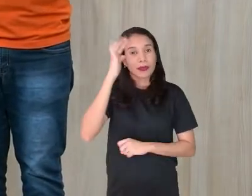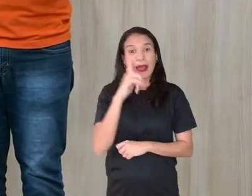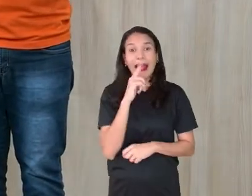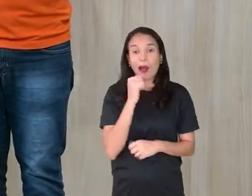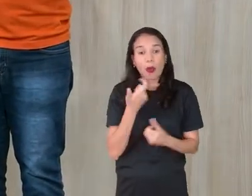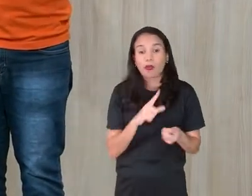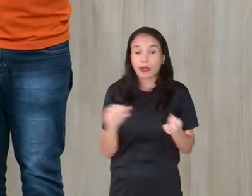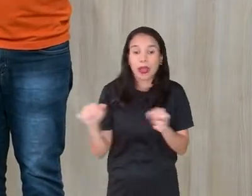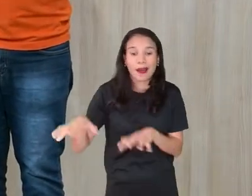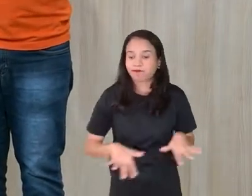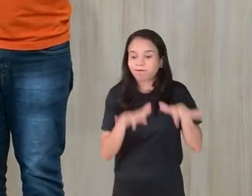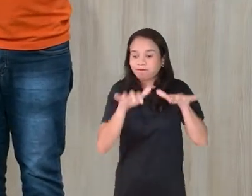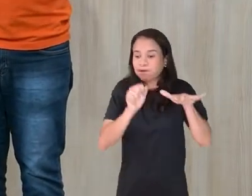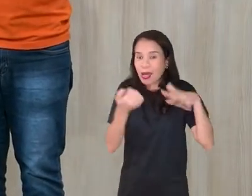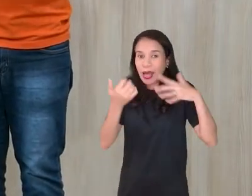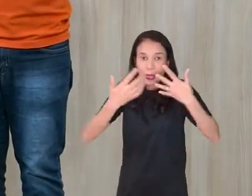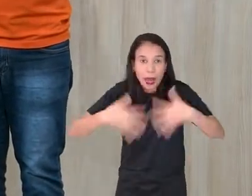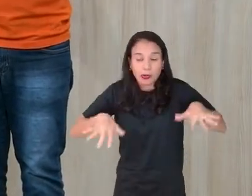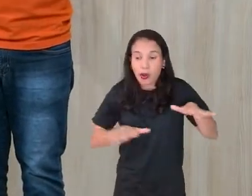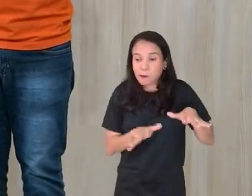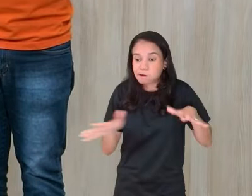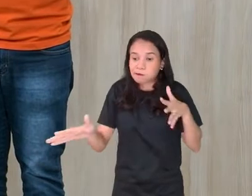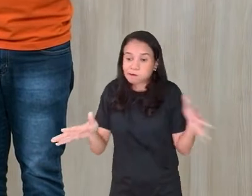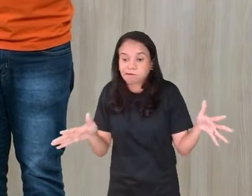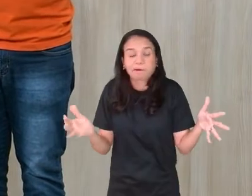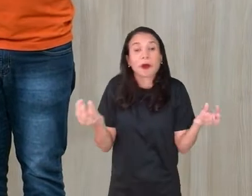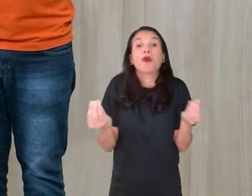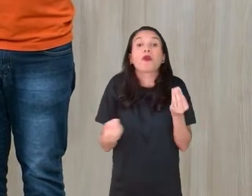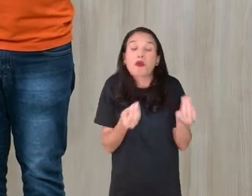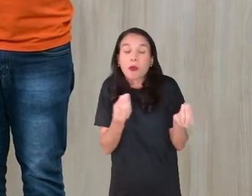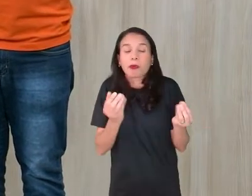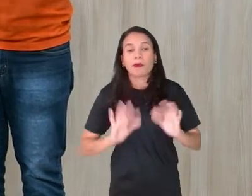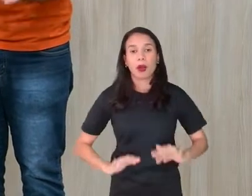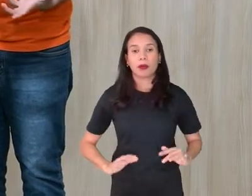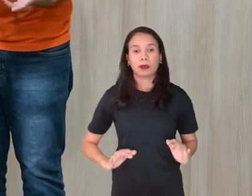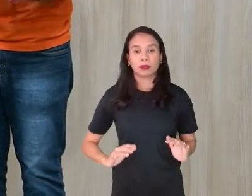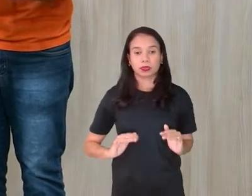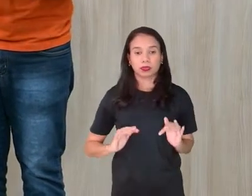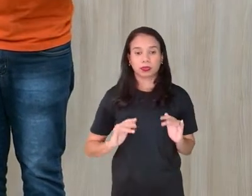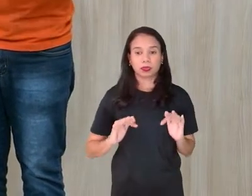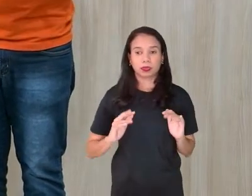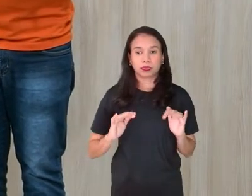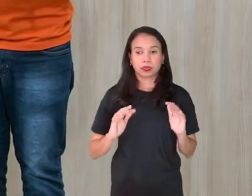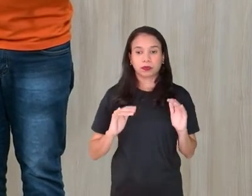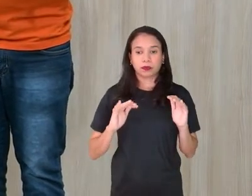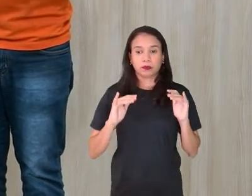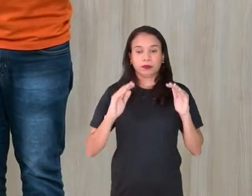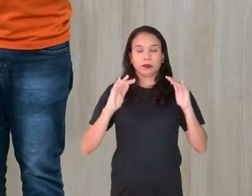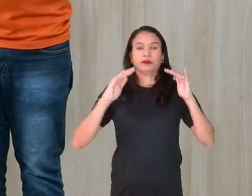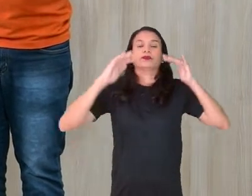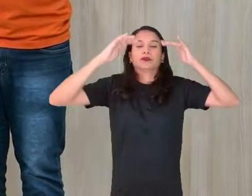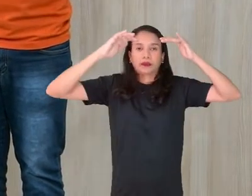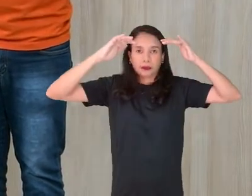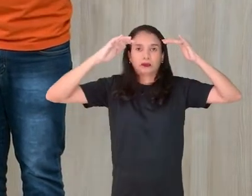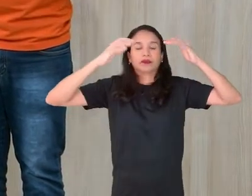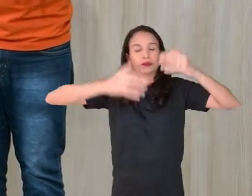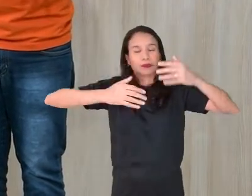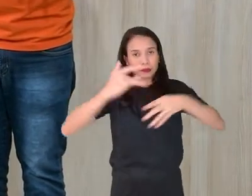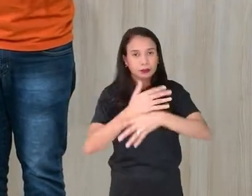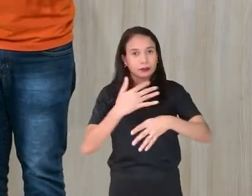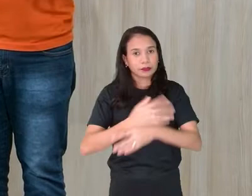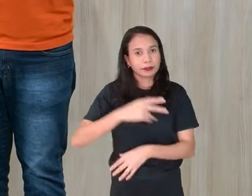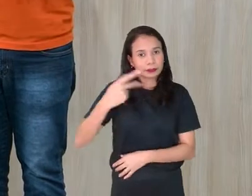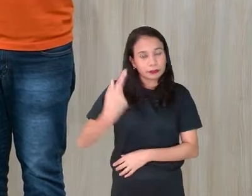escoar já naturalmente por questões de infraestrutura, vai se acumular mais ainda, né? O nível da água na